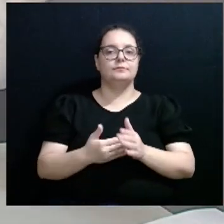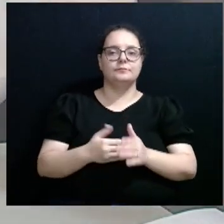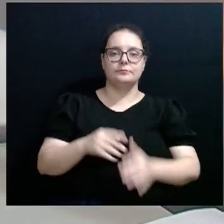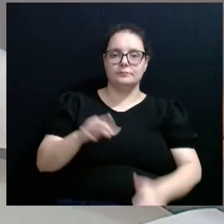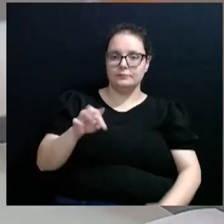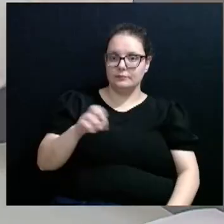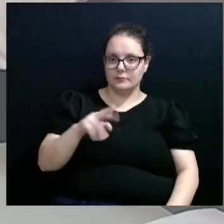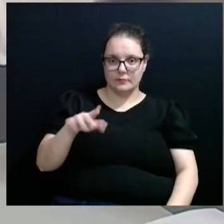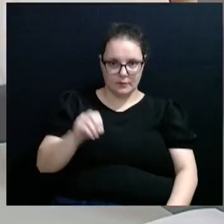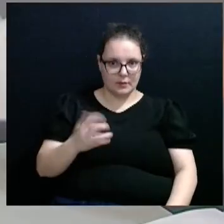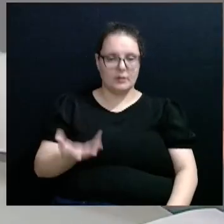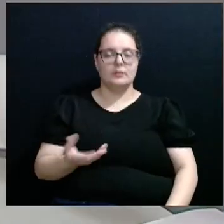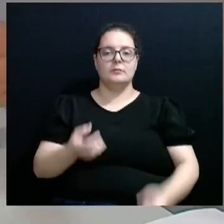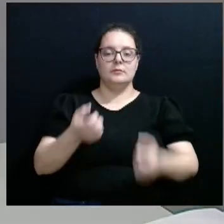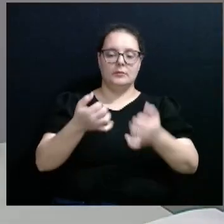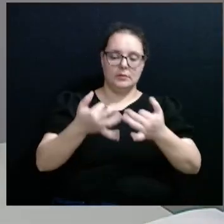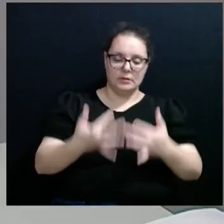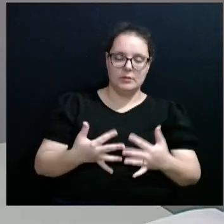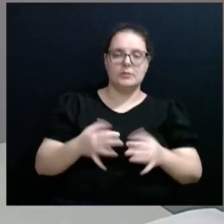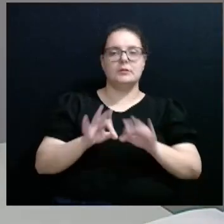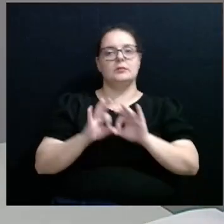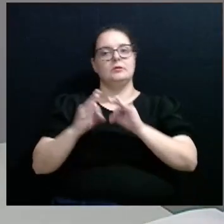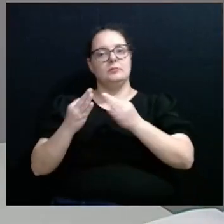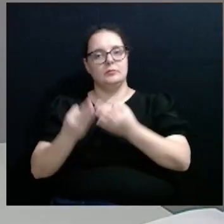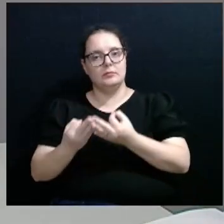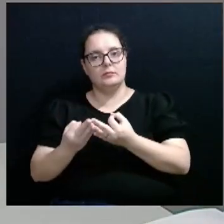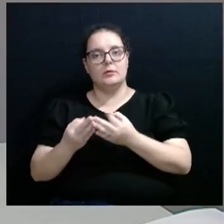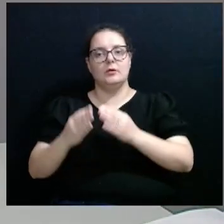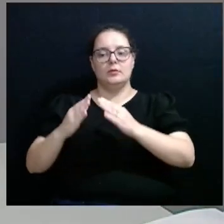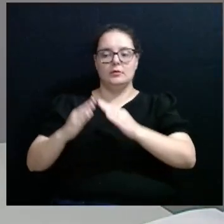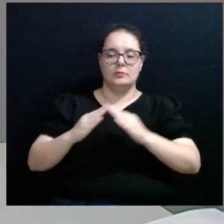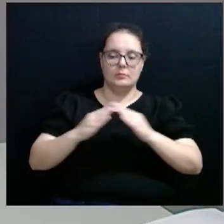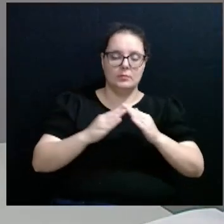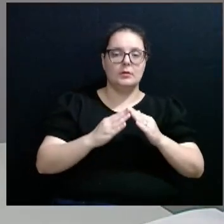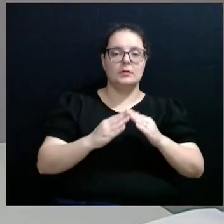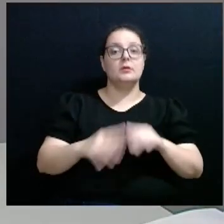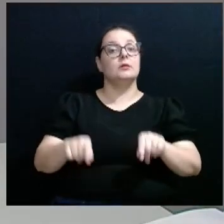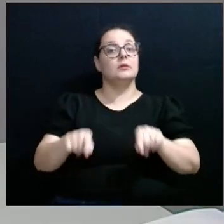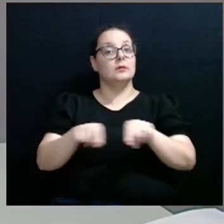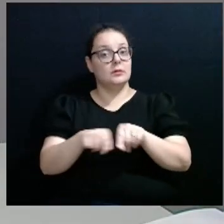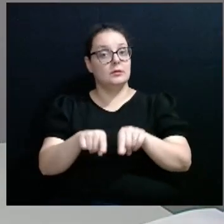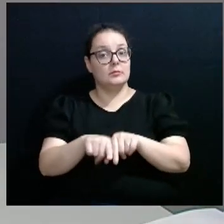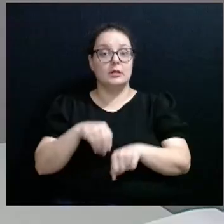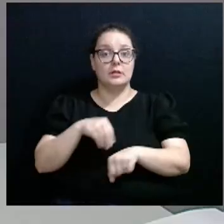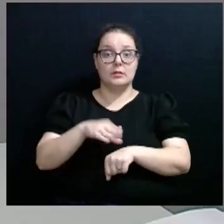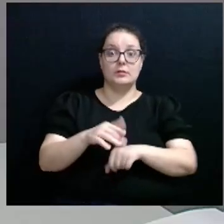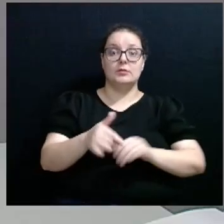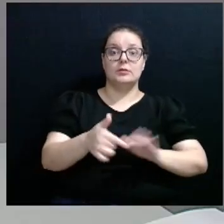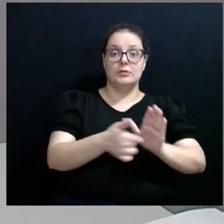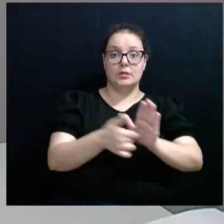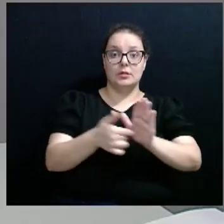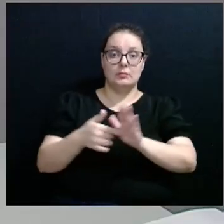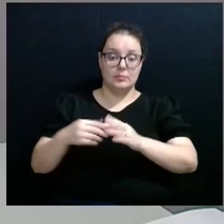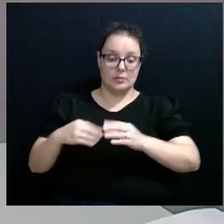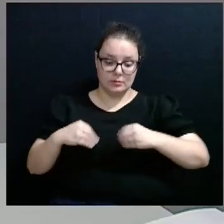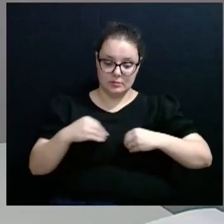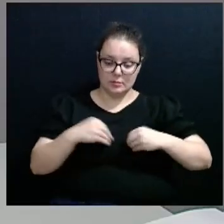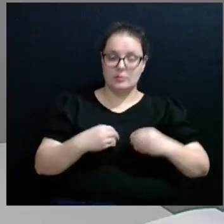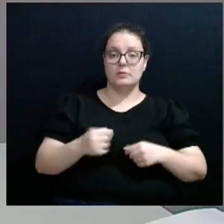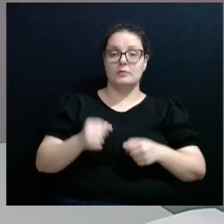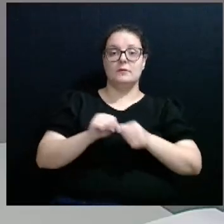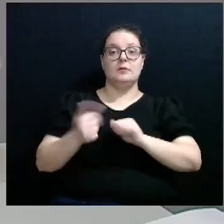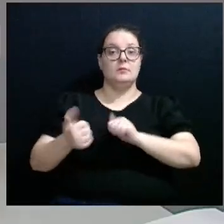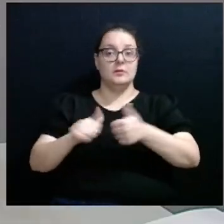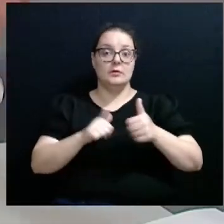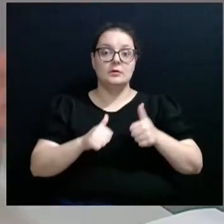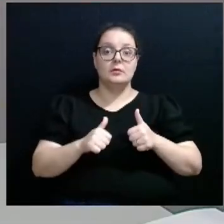orientação das famílias, dos moradores, mas até também o encaminhamento de amostra, de exames para fazer uma verificação da situação